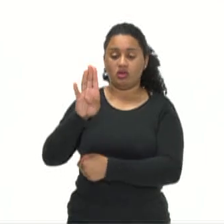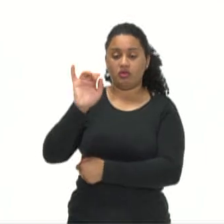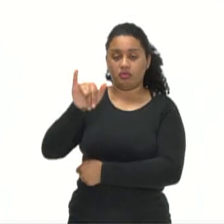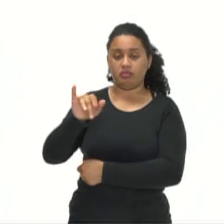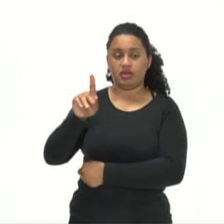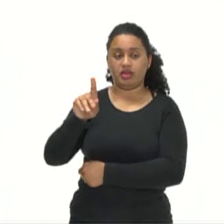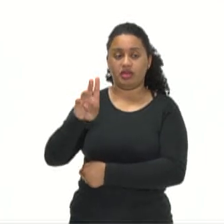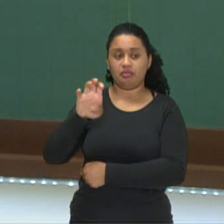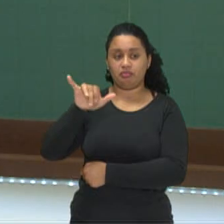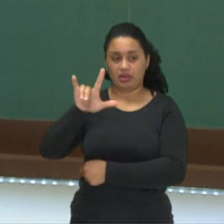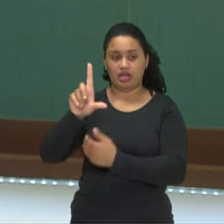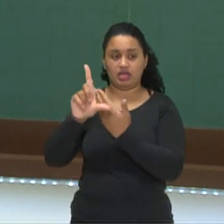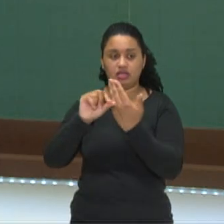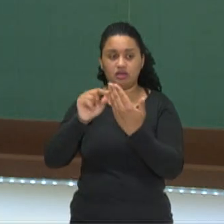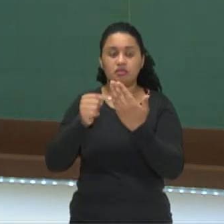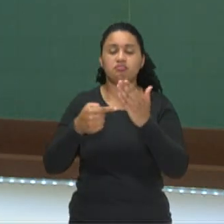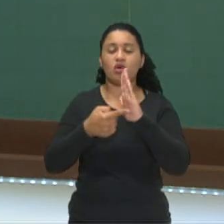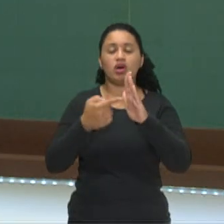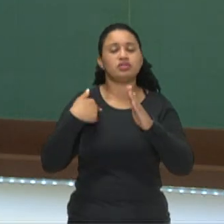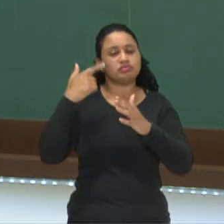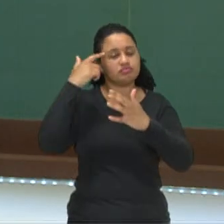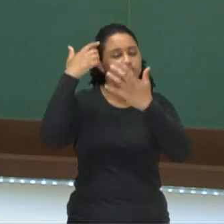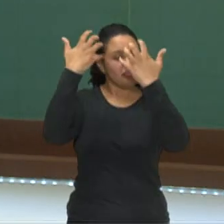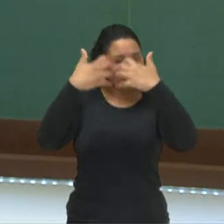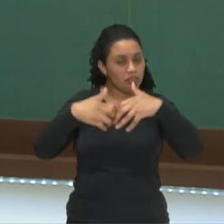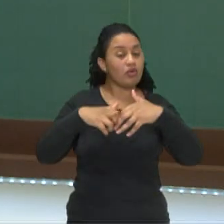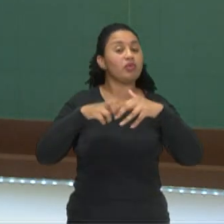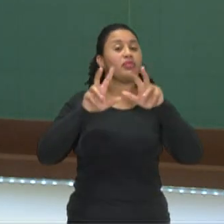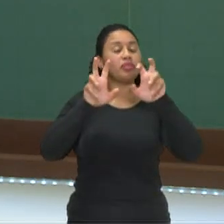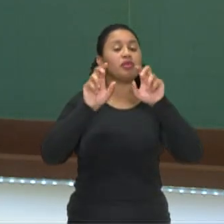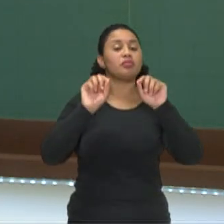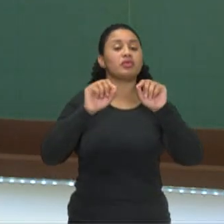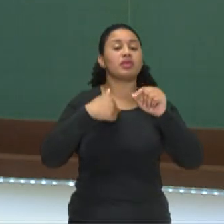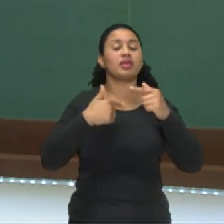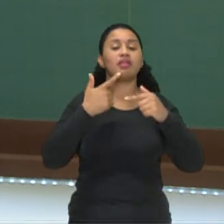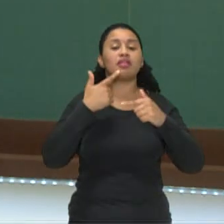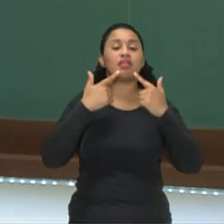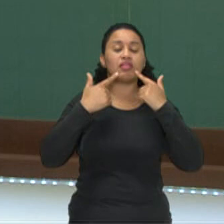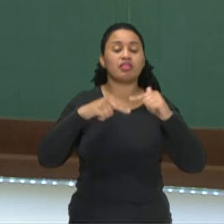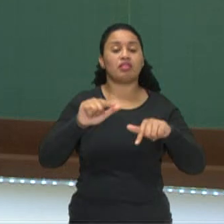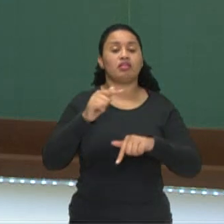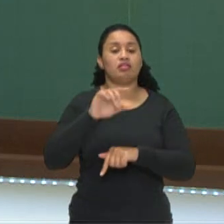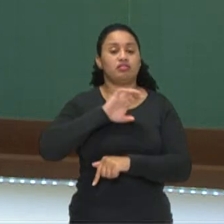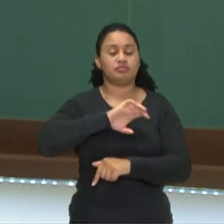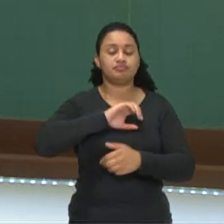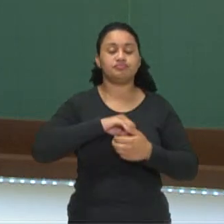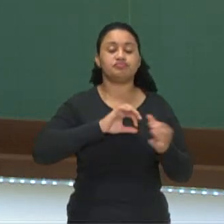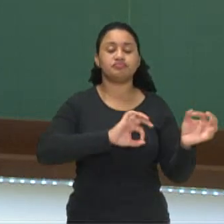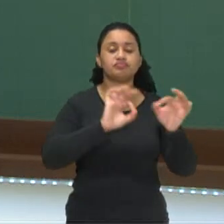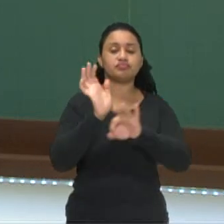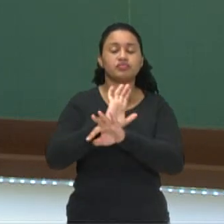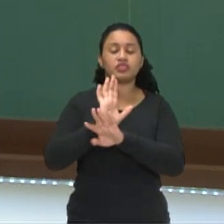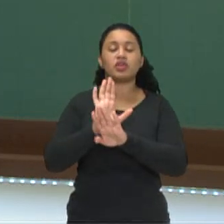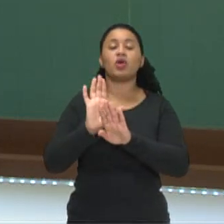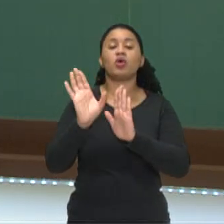uma reflexão sobre a língua portuguesa. Neste vídeo, nós falamos sobre